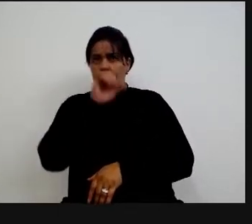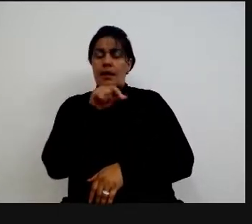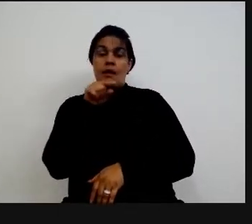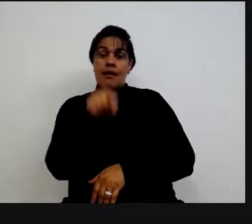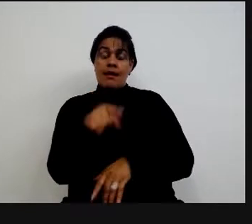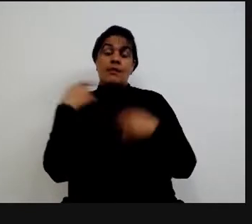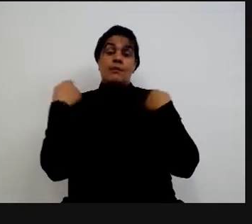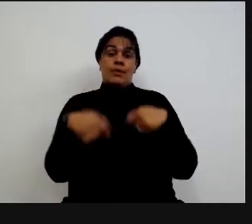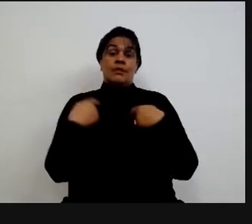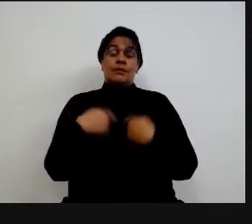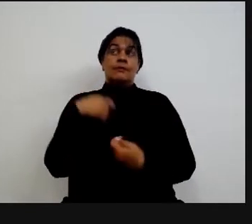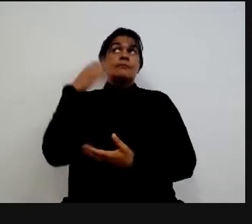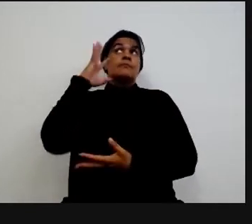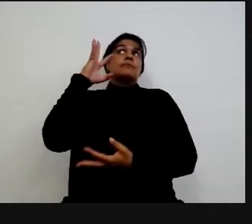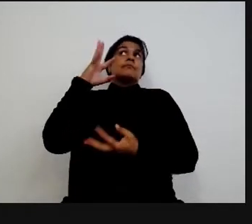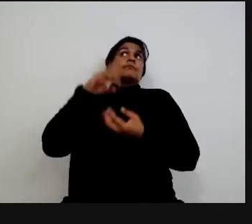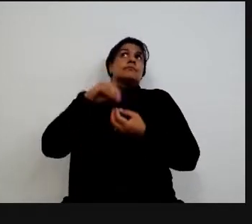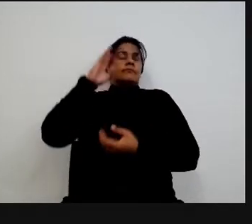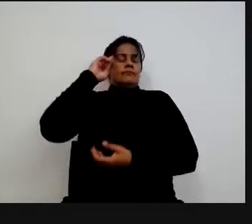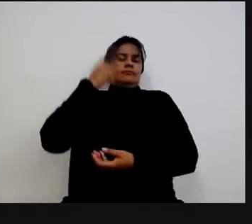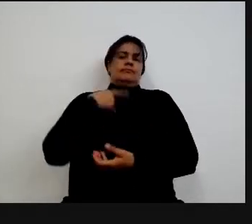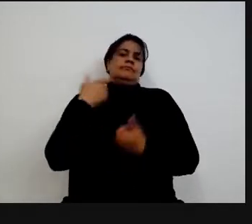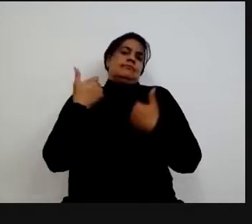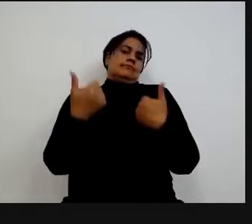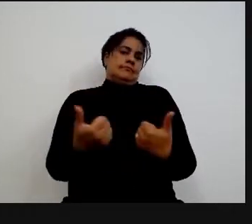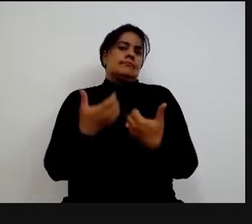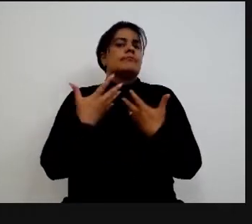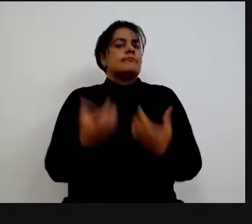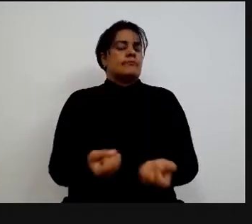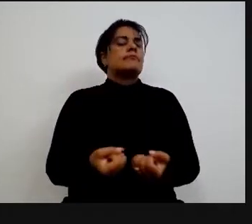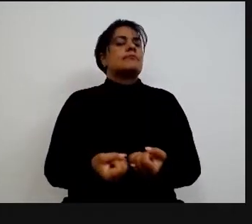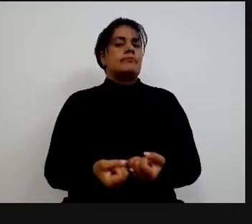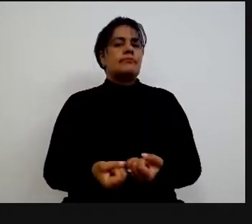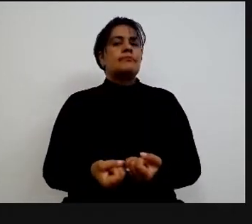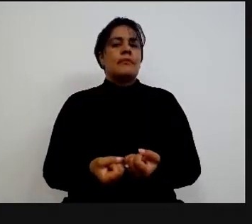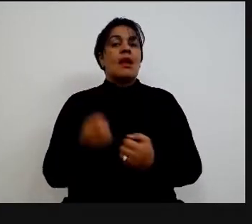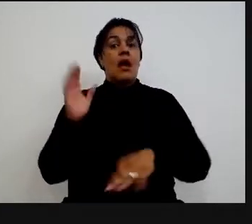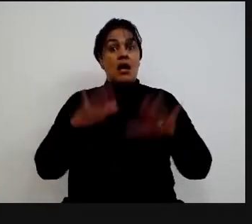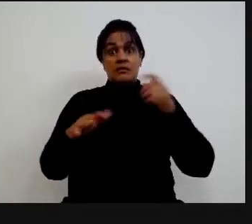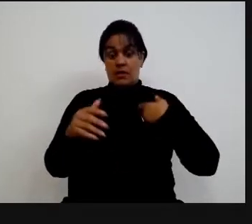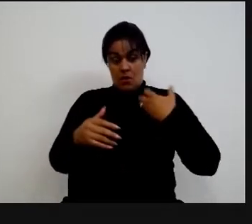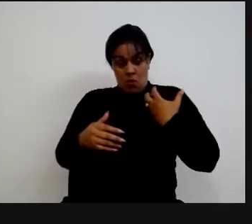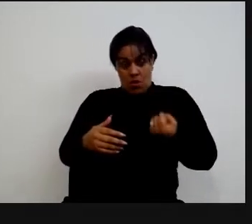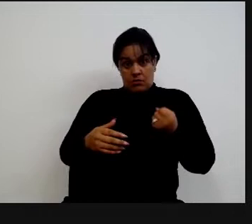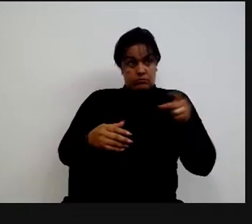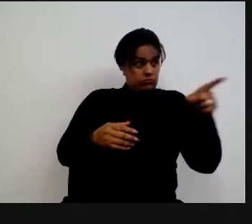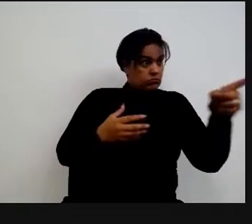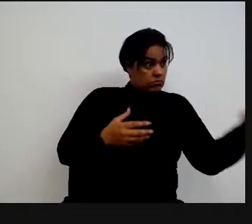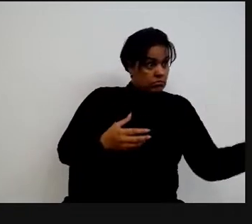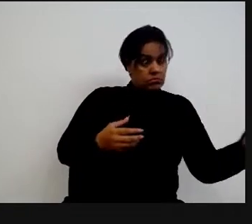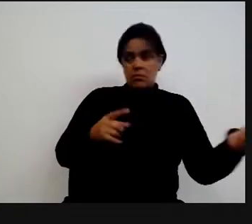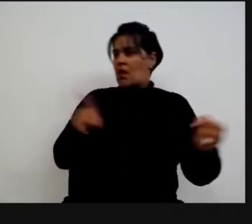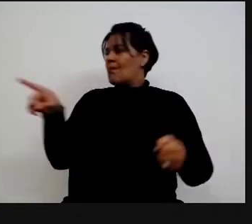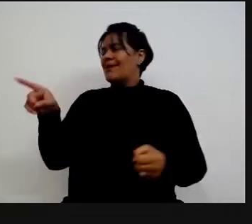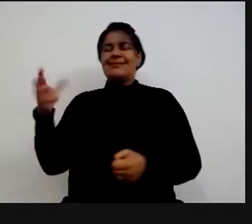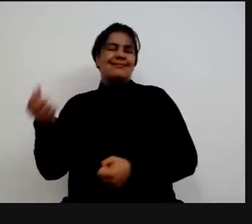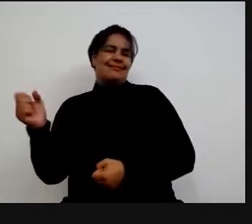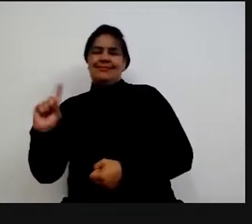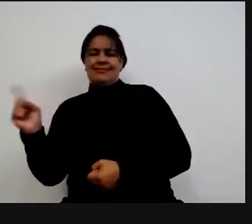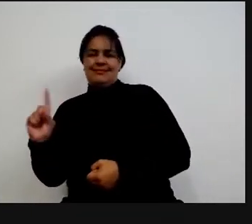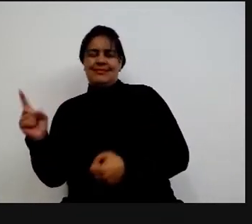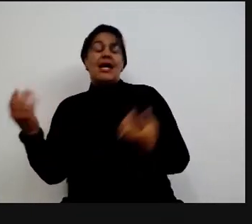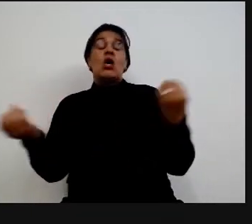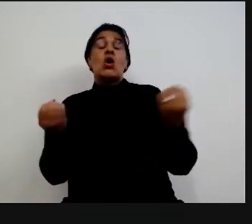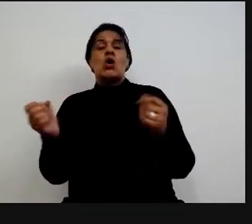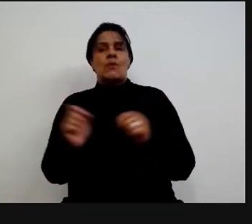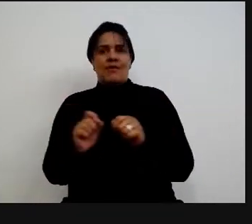faça sentido para ele, que pode fazer sentido para mim, pode não fazer sentido para você. Mas como é que a gente faz isso acontecer? Aí a gente trabalha com design